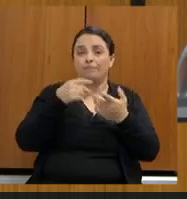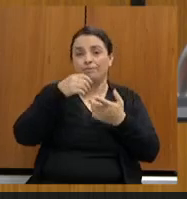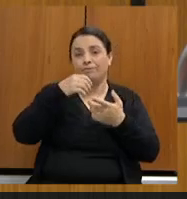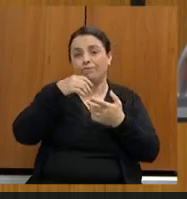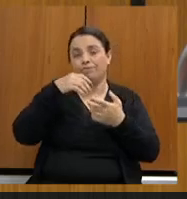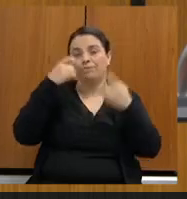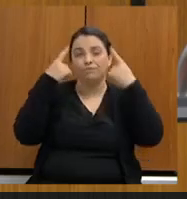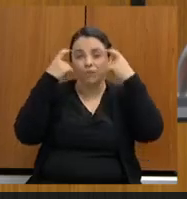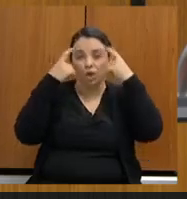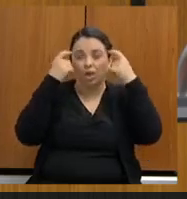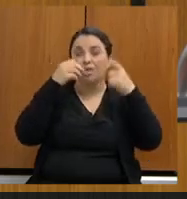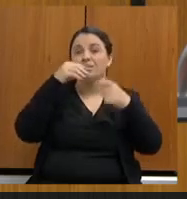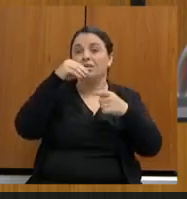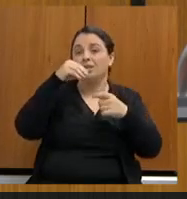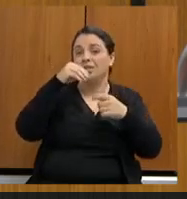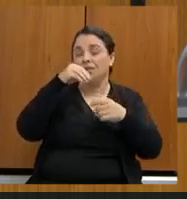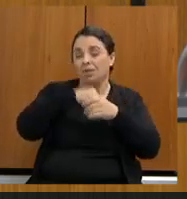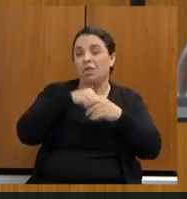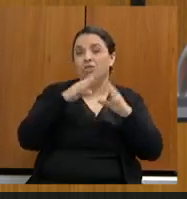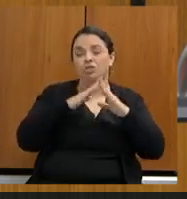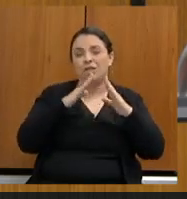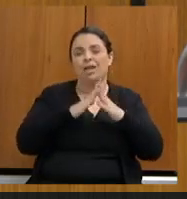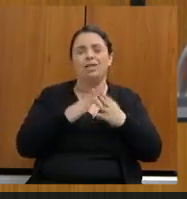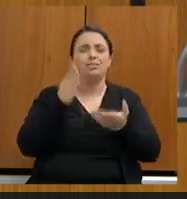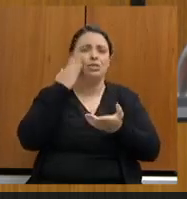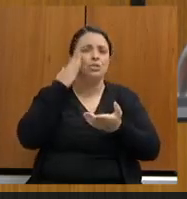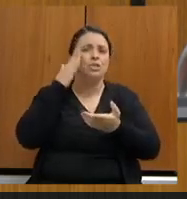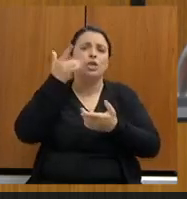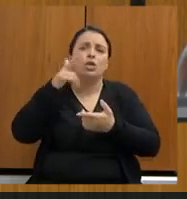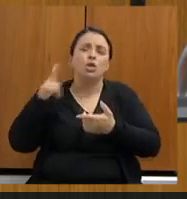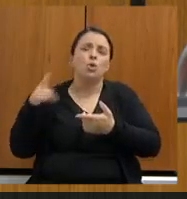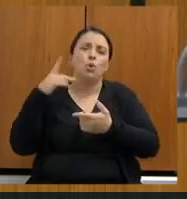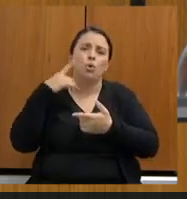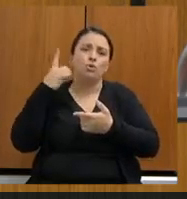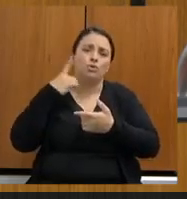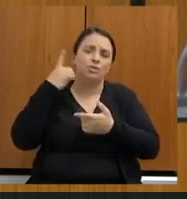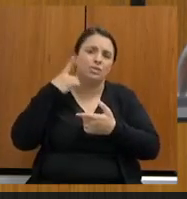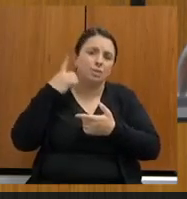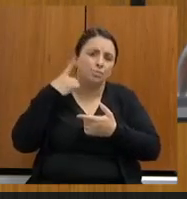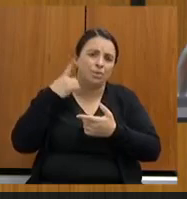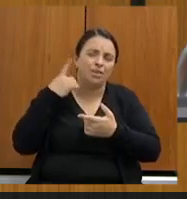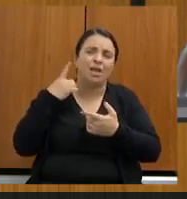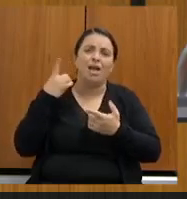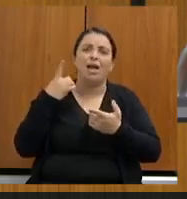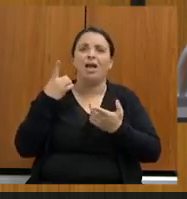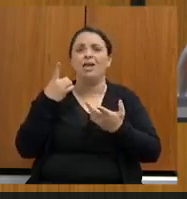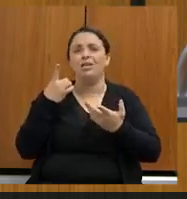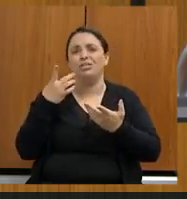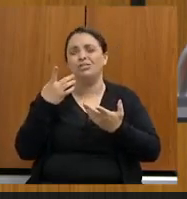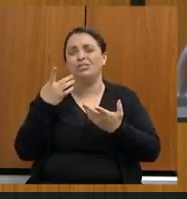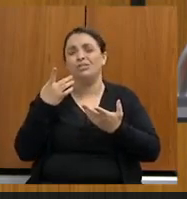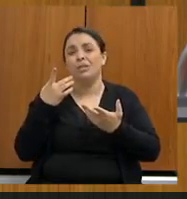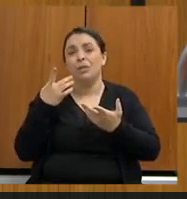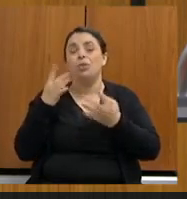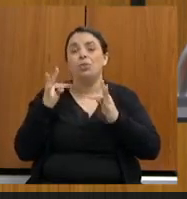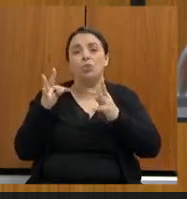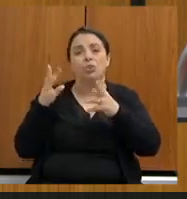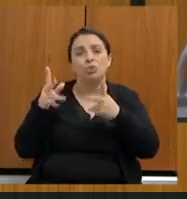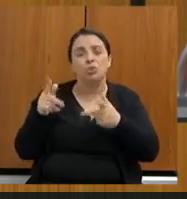Cleide eu sei que Arlen Santiago celise laviola né nosso Vice Presidente Antônio Carlos Arantes